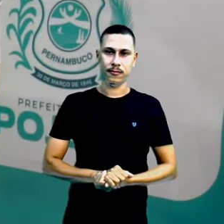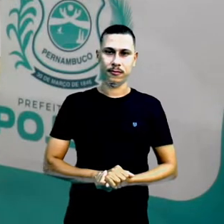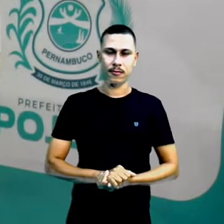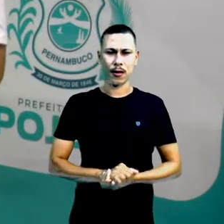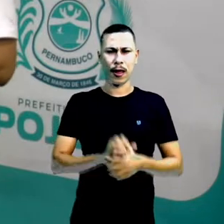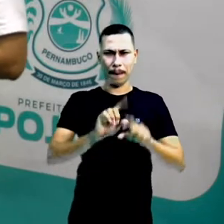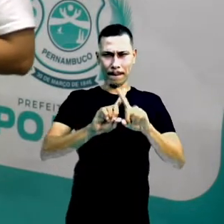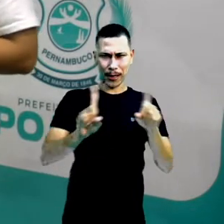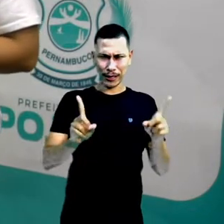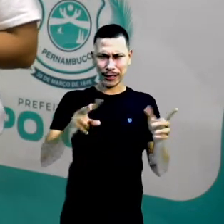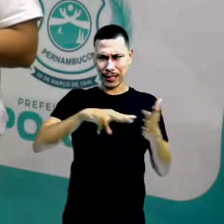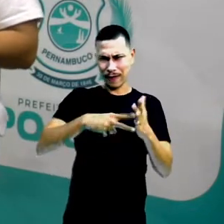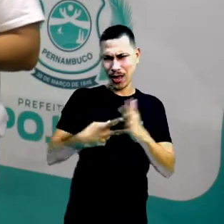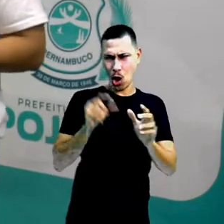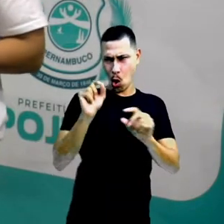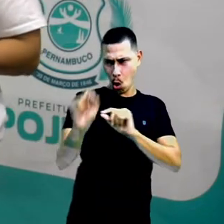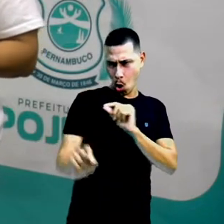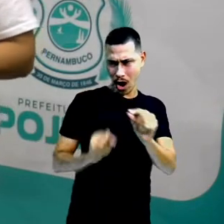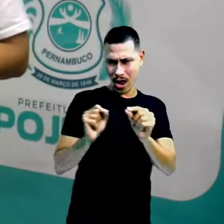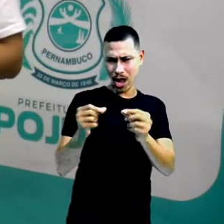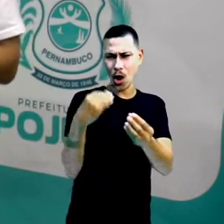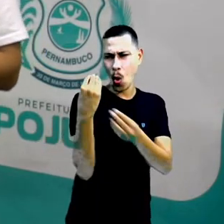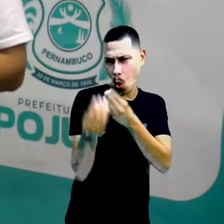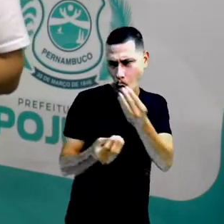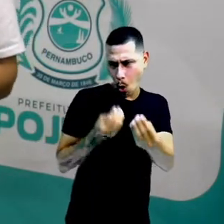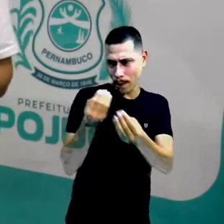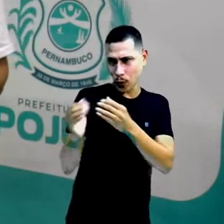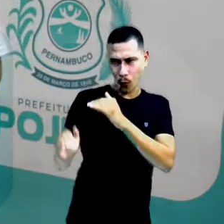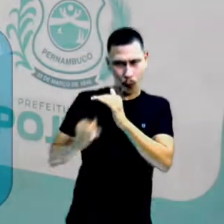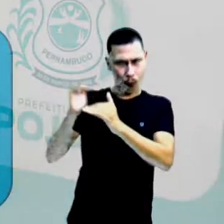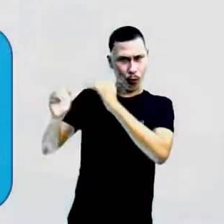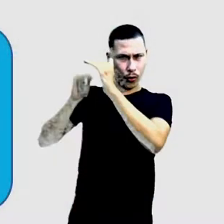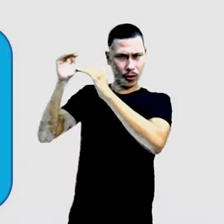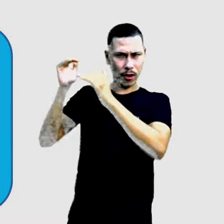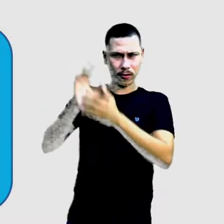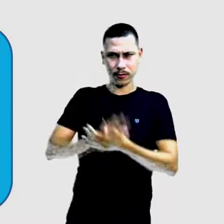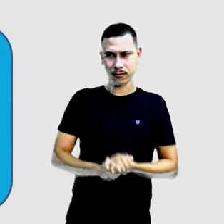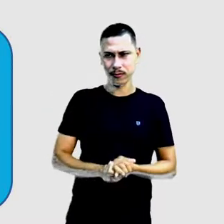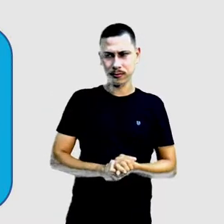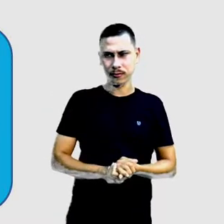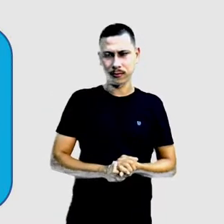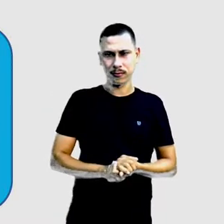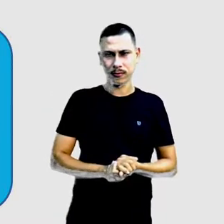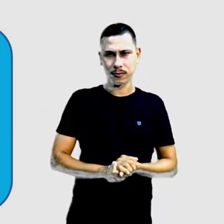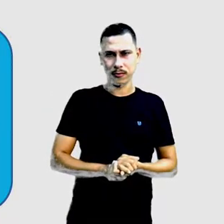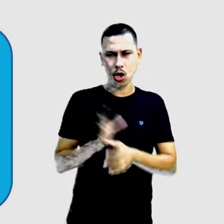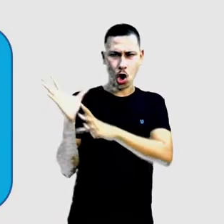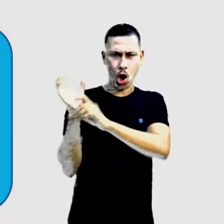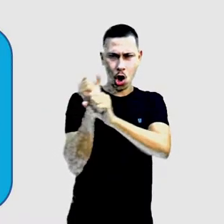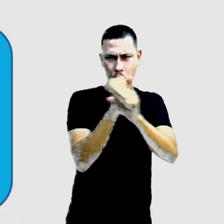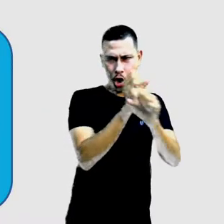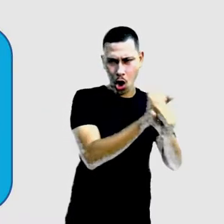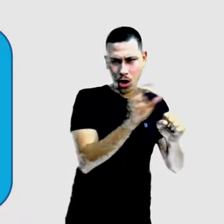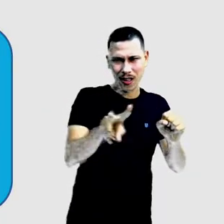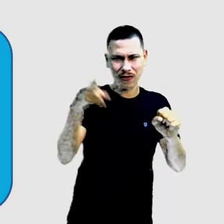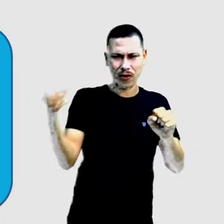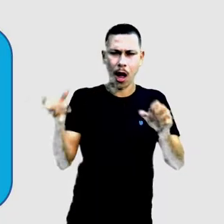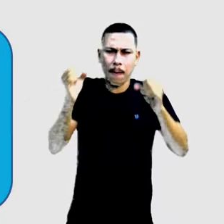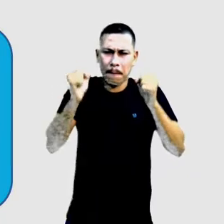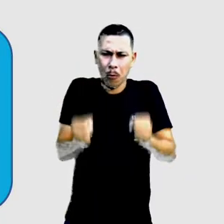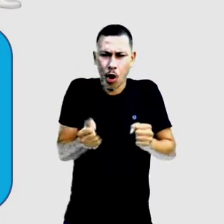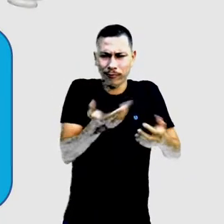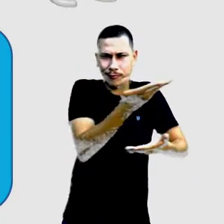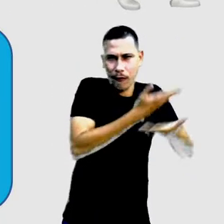Mas o que são? Como ela se processa, essa operação inversa? Para facilitar, podemos relacionar